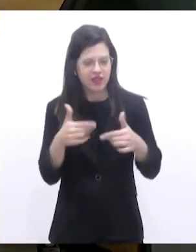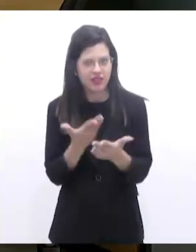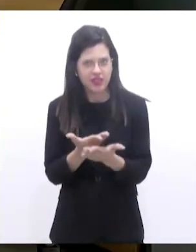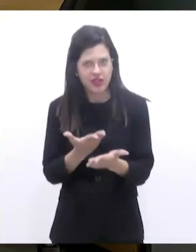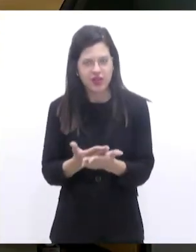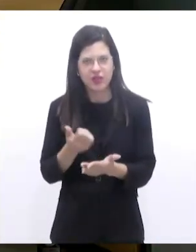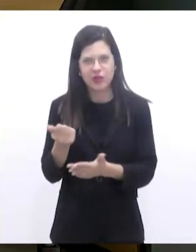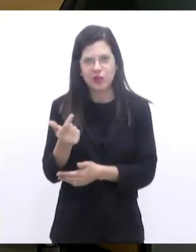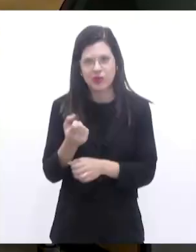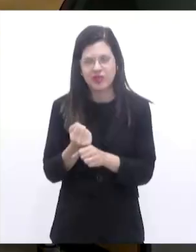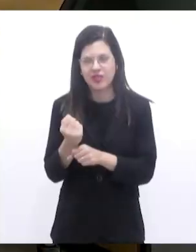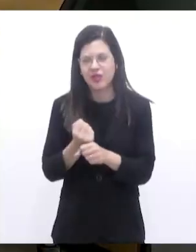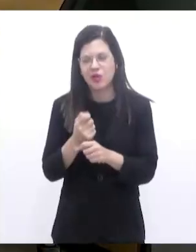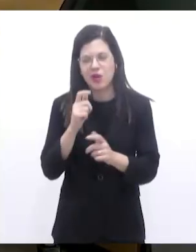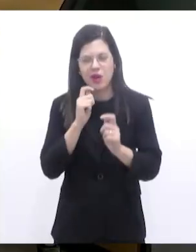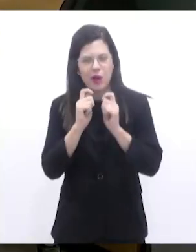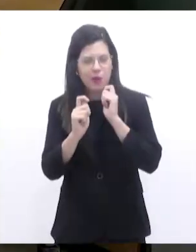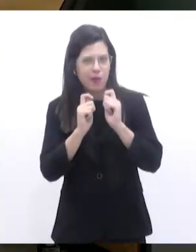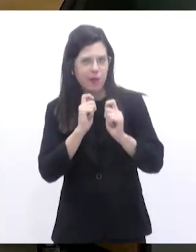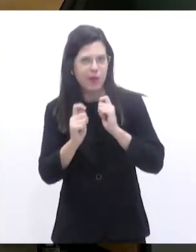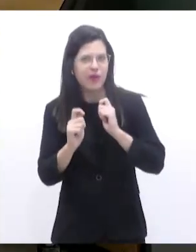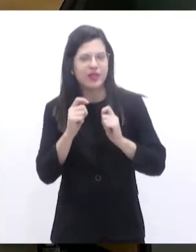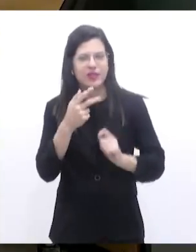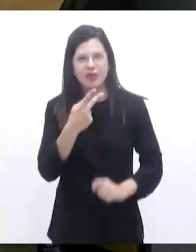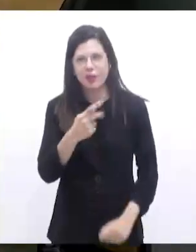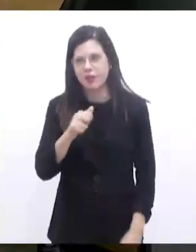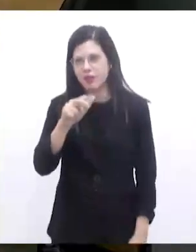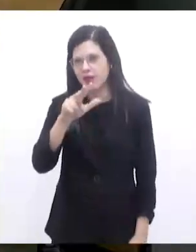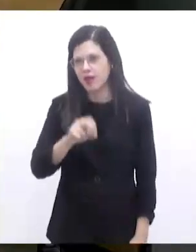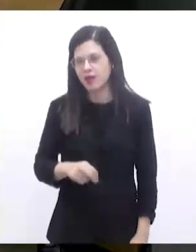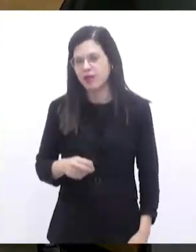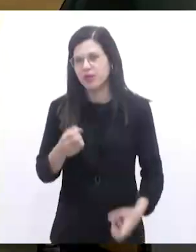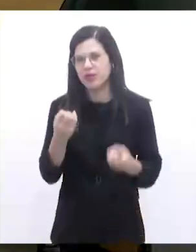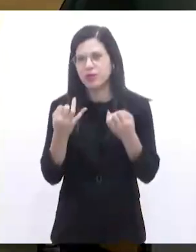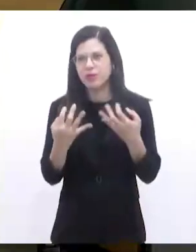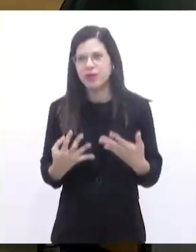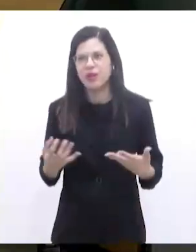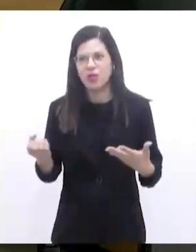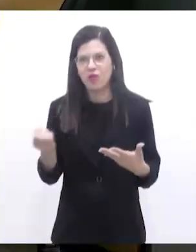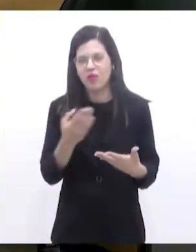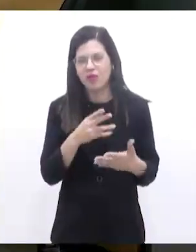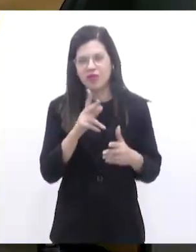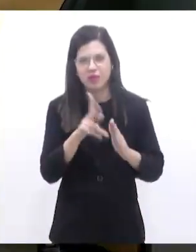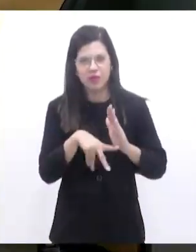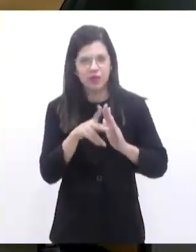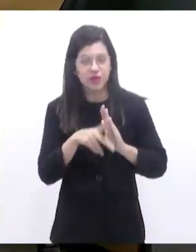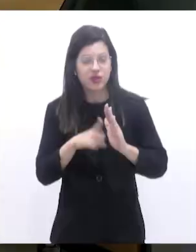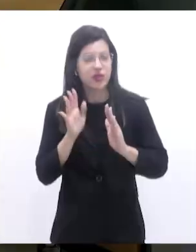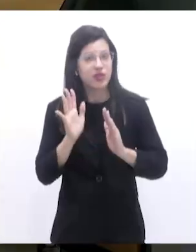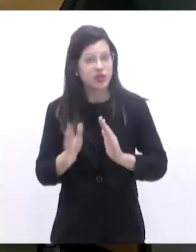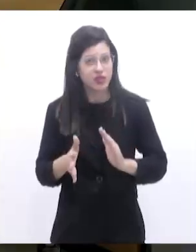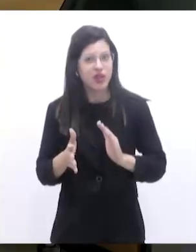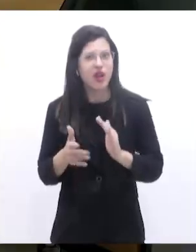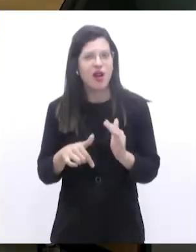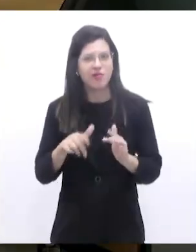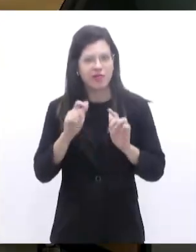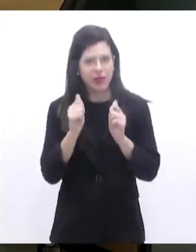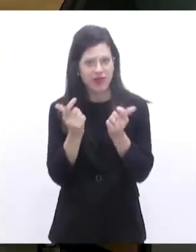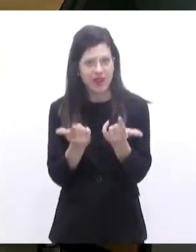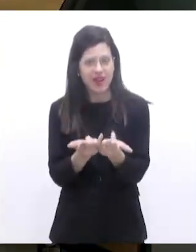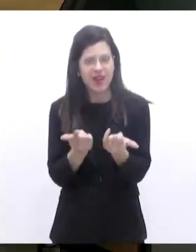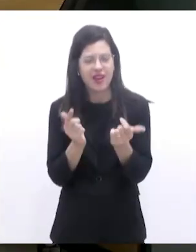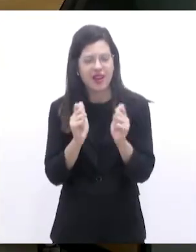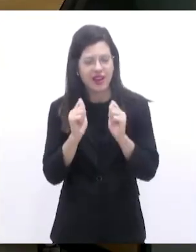repórter Paulo Vitor Viviani vai nos contar as novidades desse projeto, que já foi, inclusive, reconhecido pela Alerj com o diploma